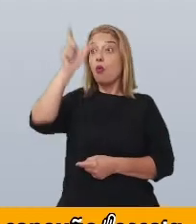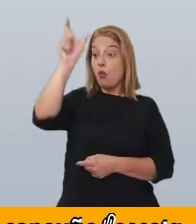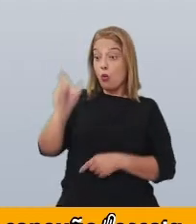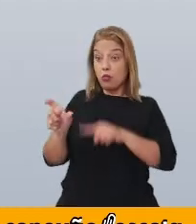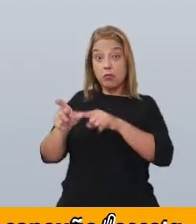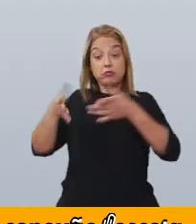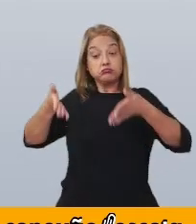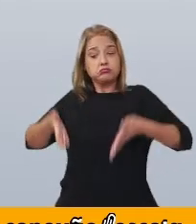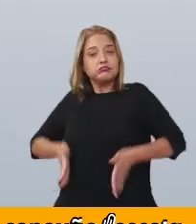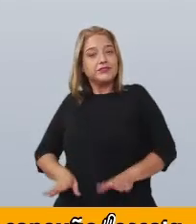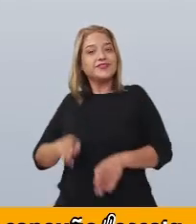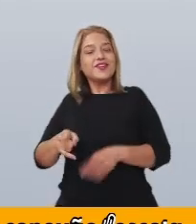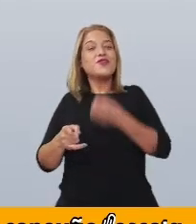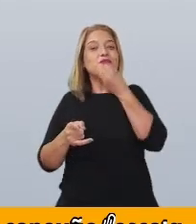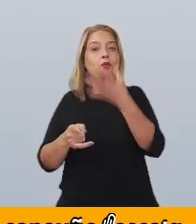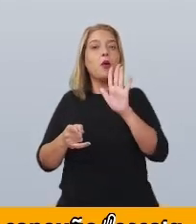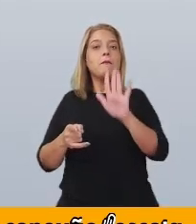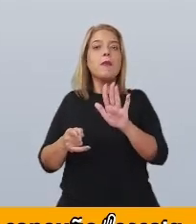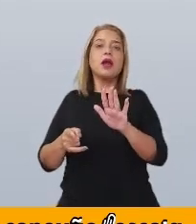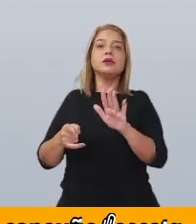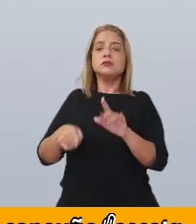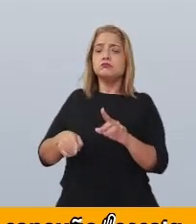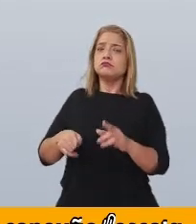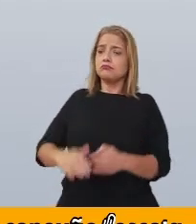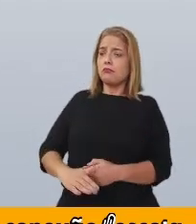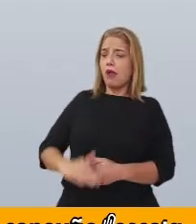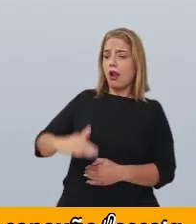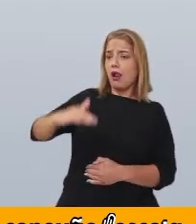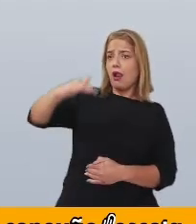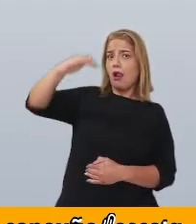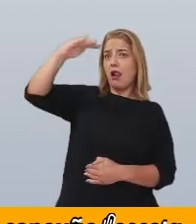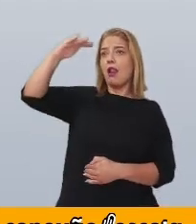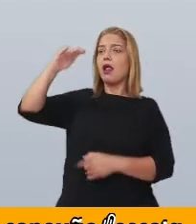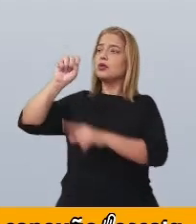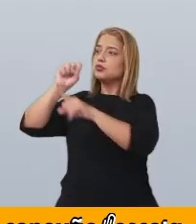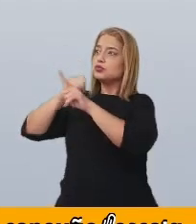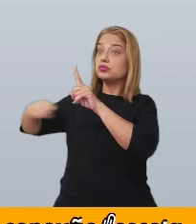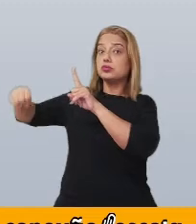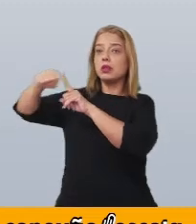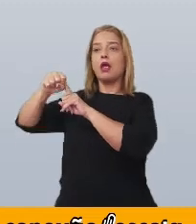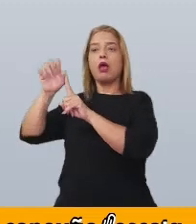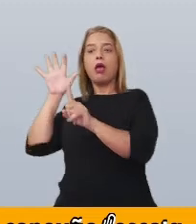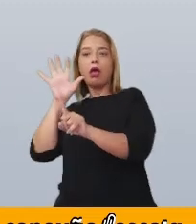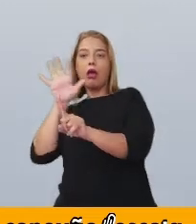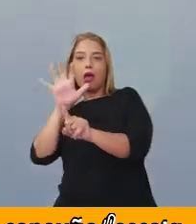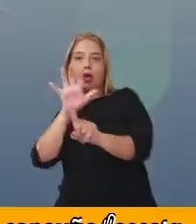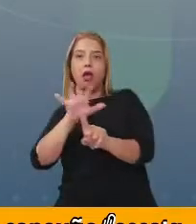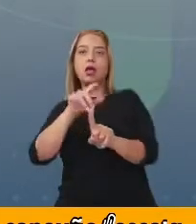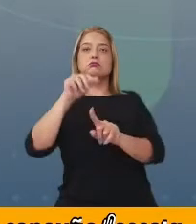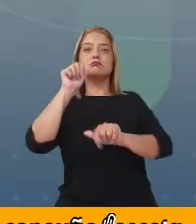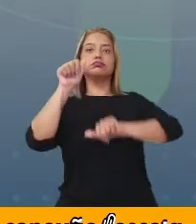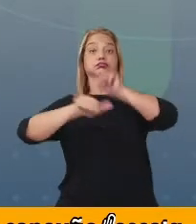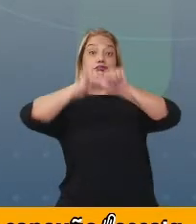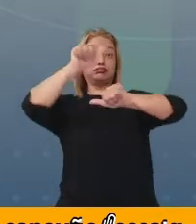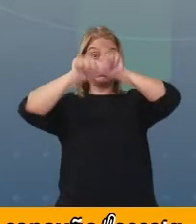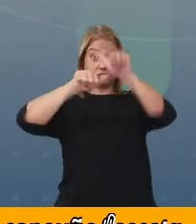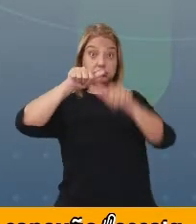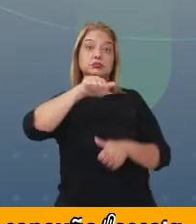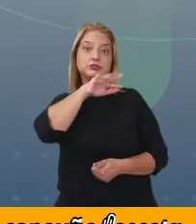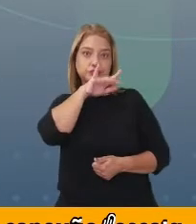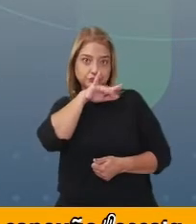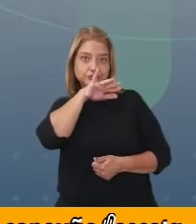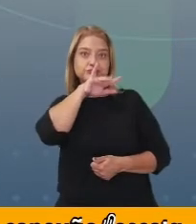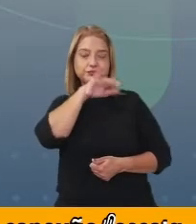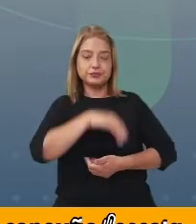mas a sociedade o corrompe. Então, aqui nesse trecho foi citado